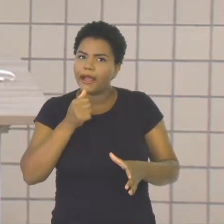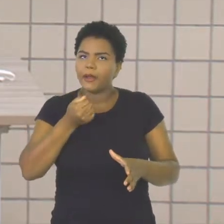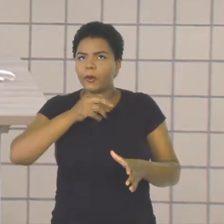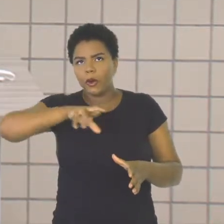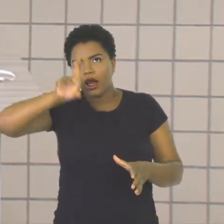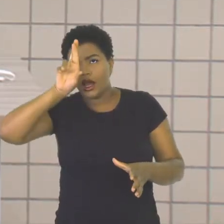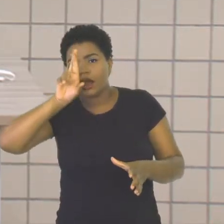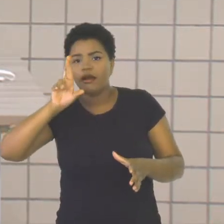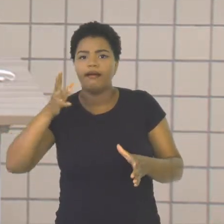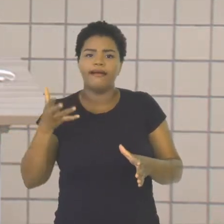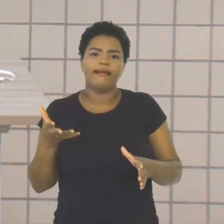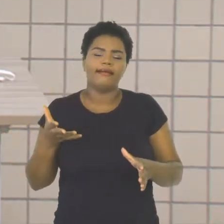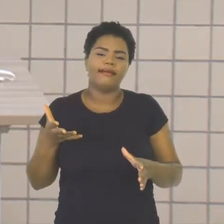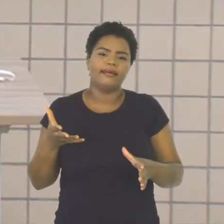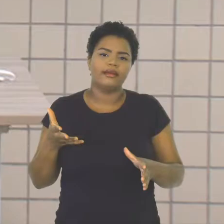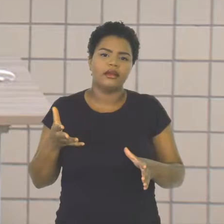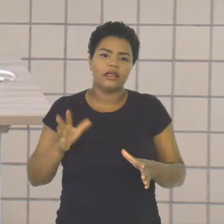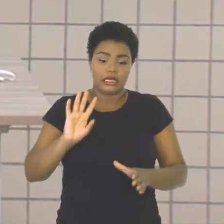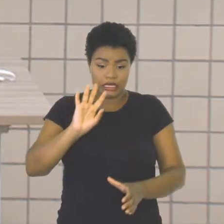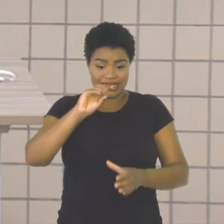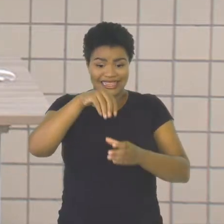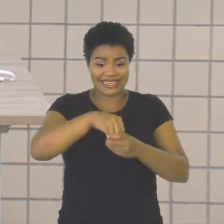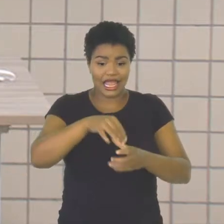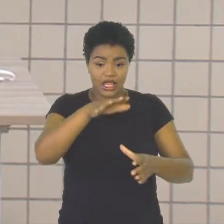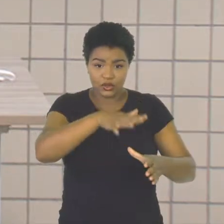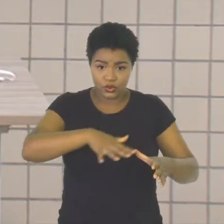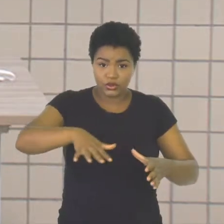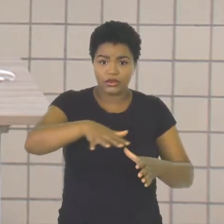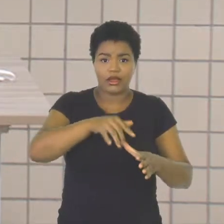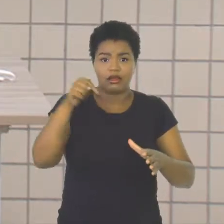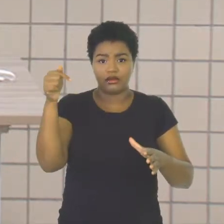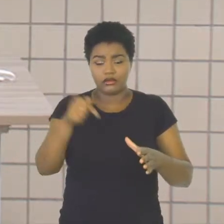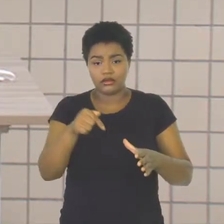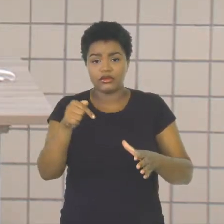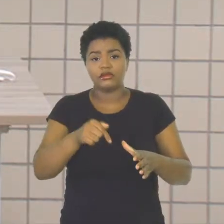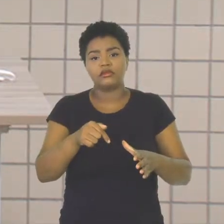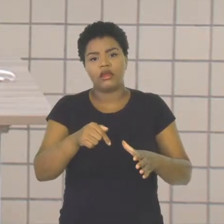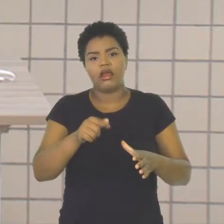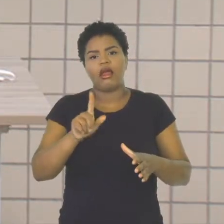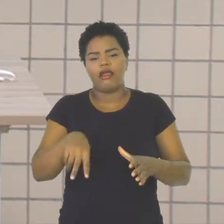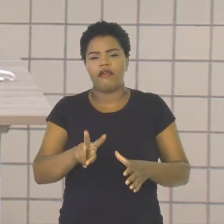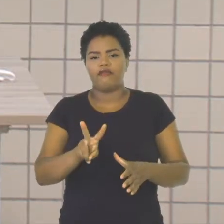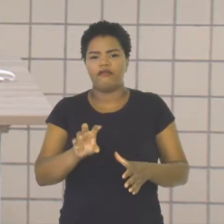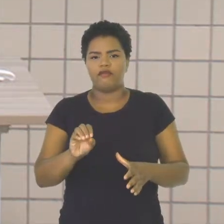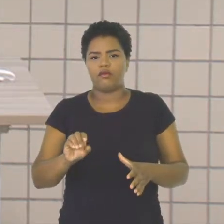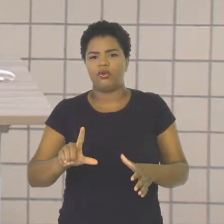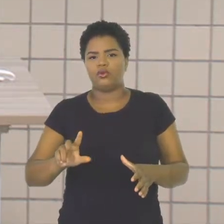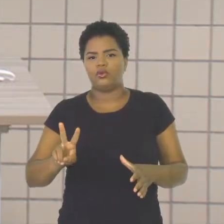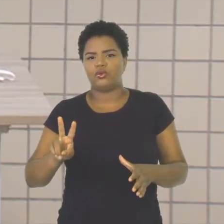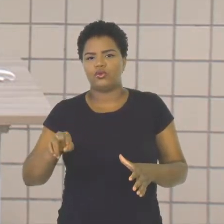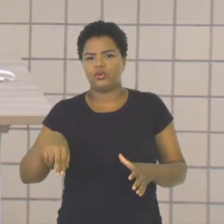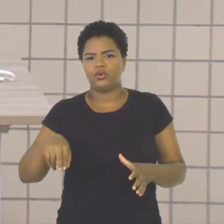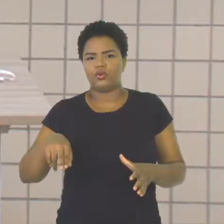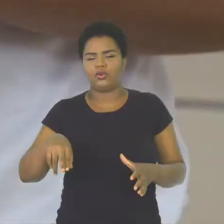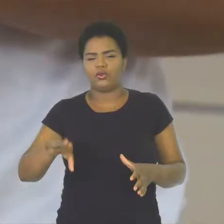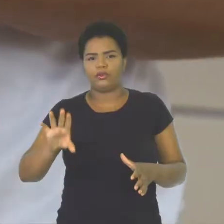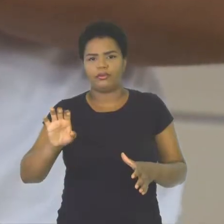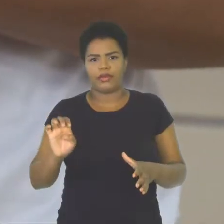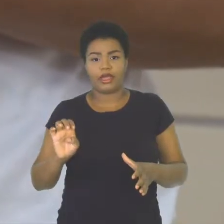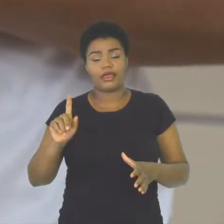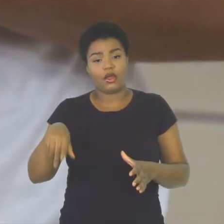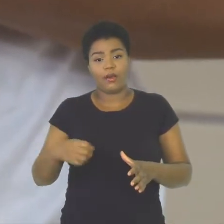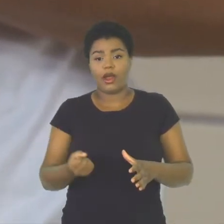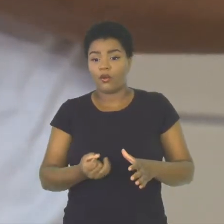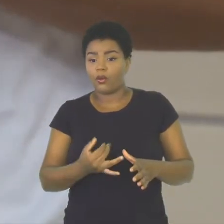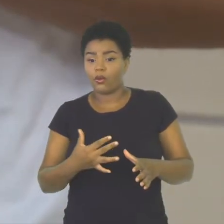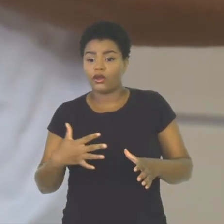tudo mais que é ocupado dentro daquele determinado espaço. Então, quando a gente pensa em volume, o volume é a quantidade